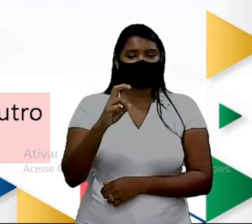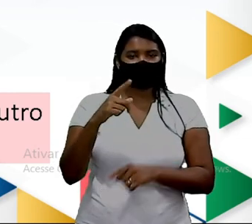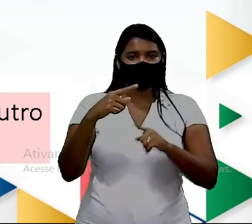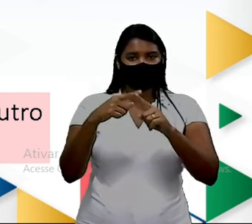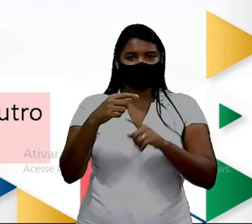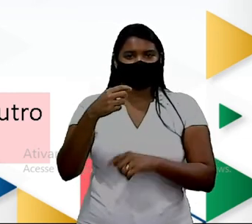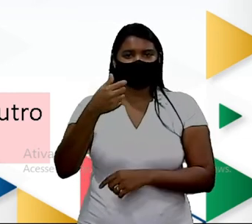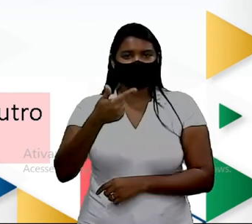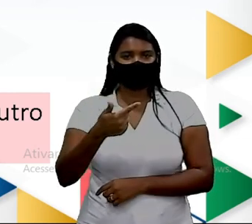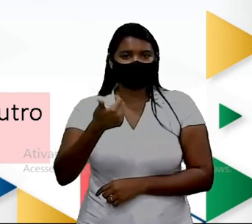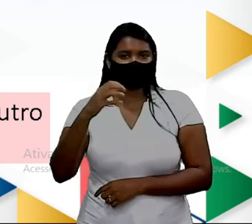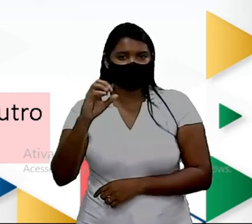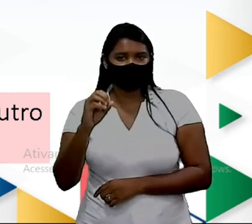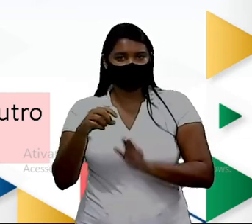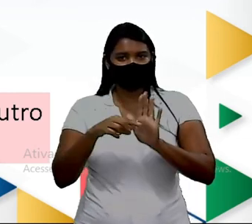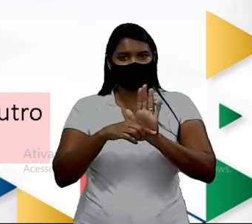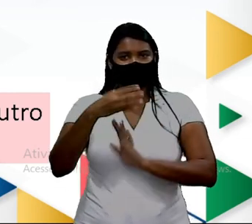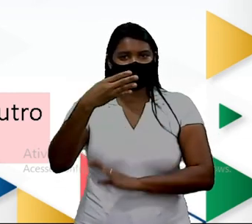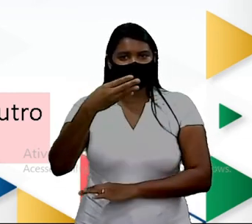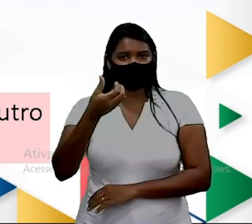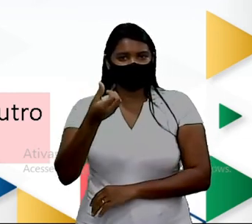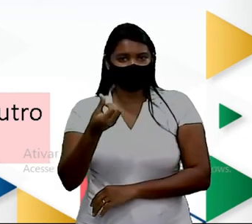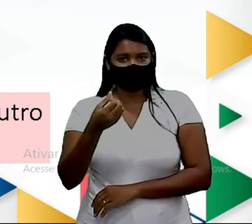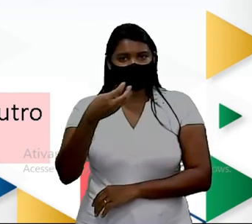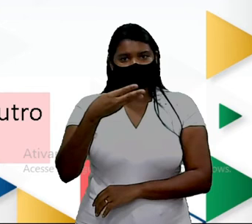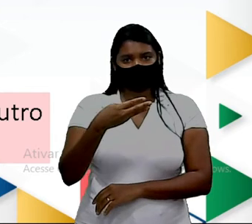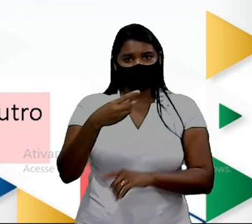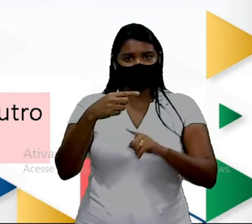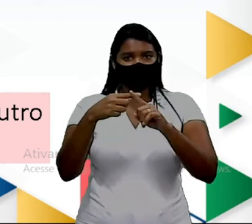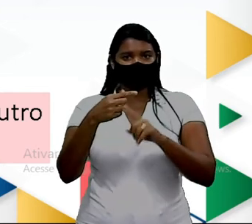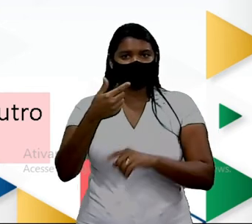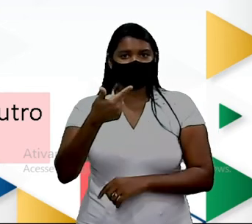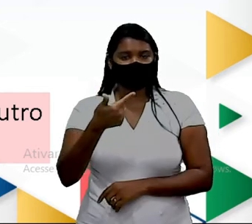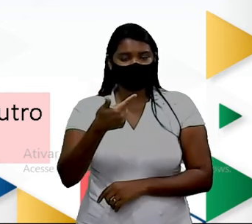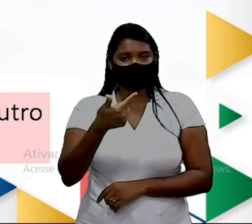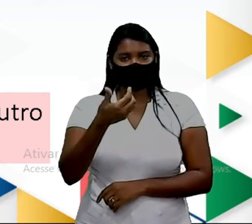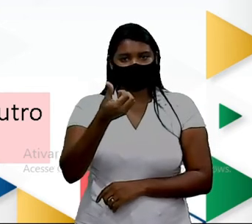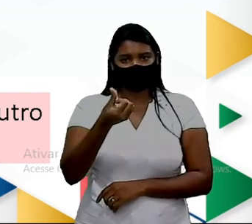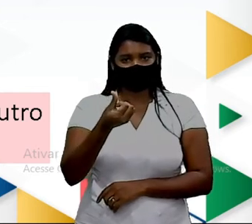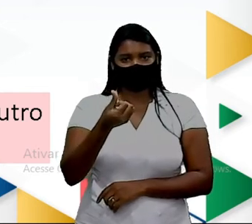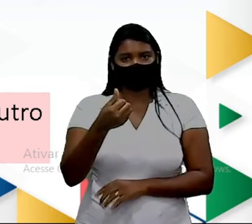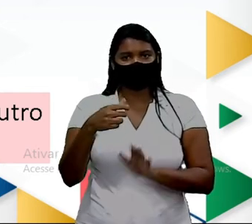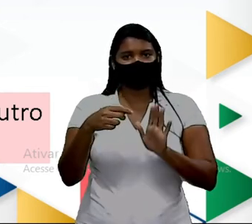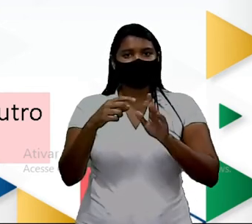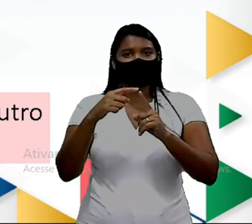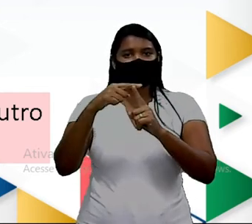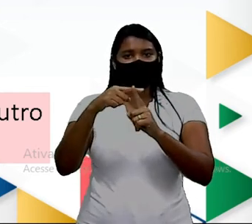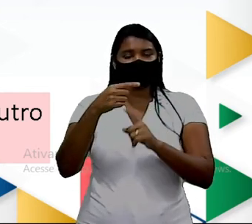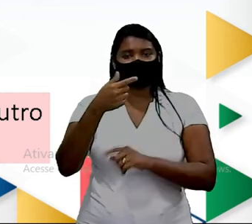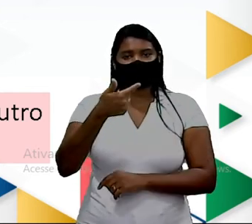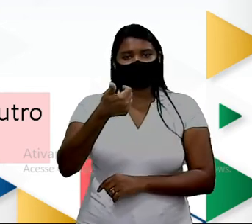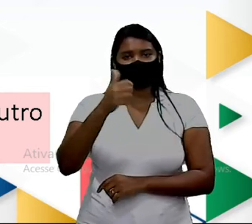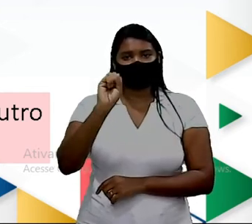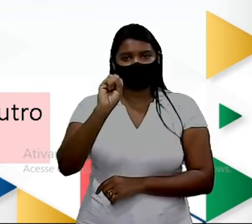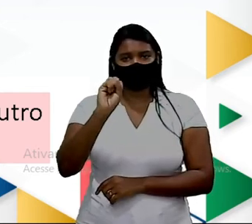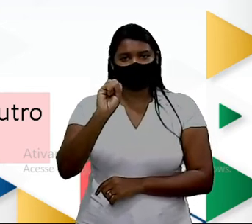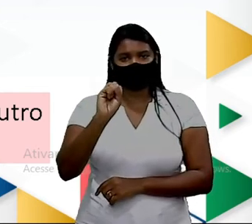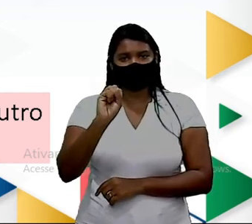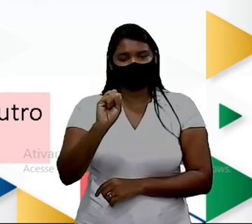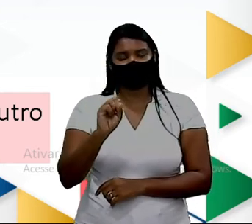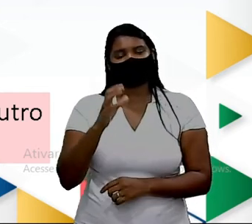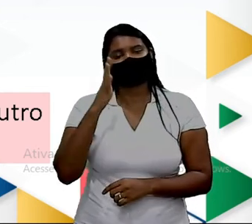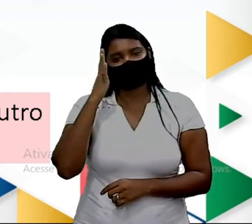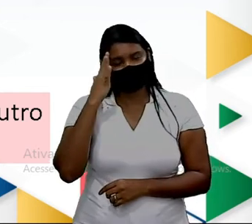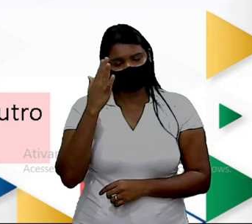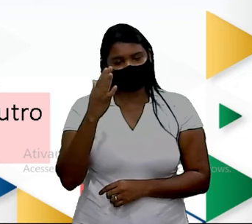menos 4 dá 6. 3 vezes 2 dá 6, mais 12 dá 18. É claro que 6 não é igual a 18, então